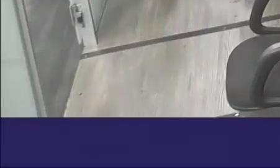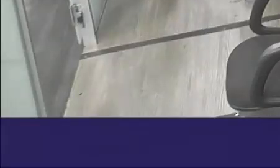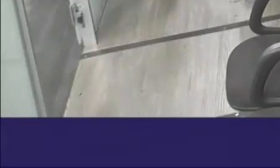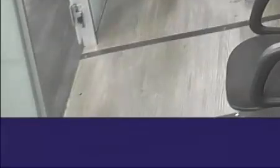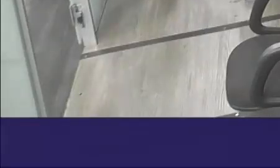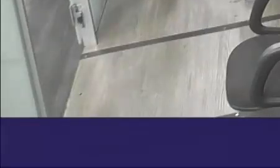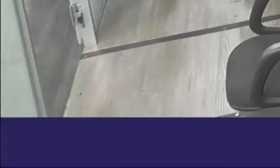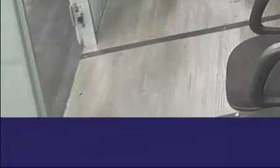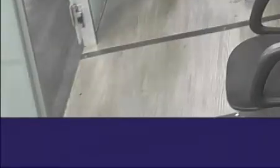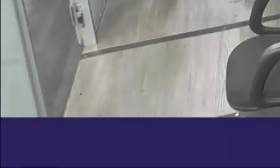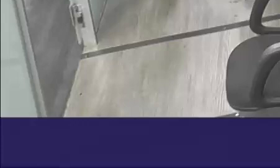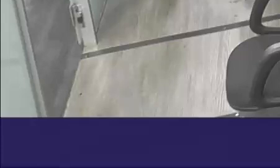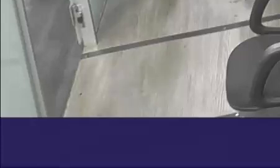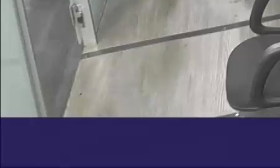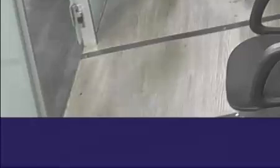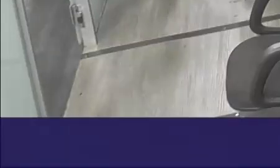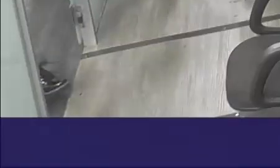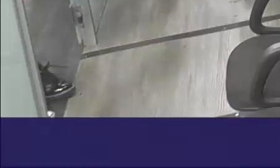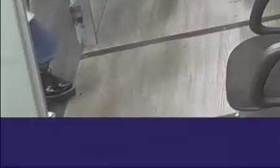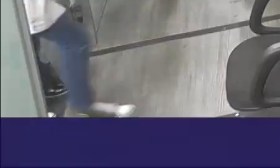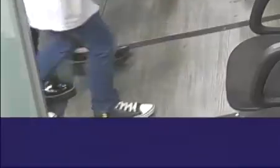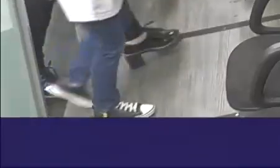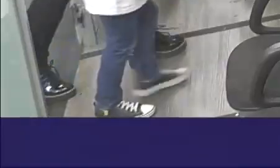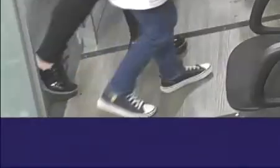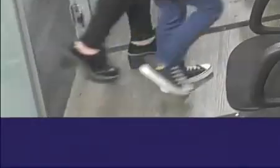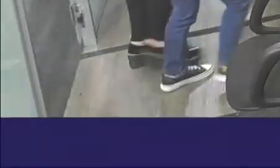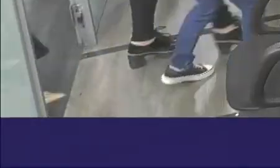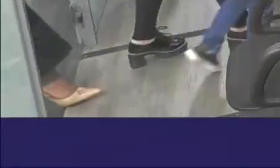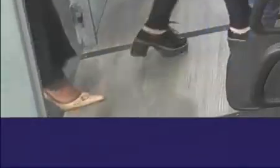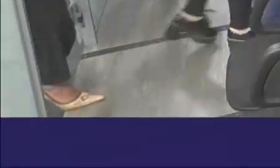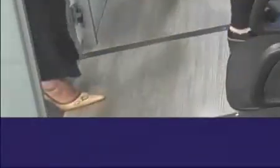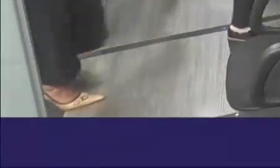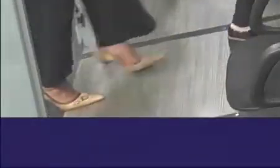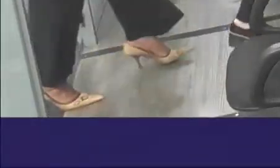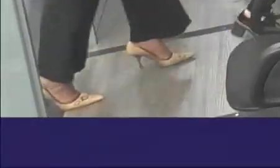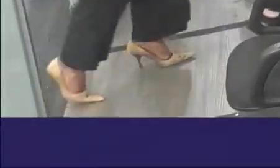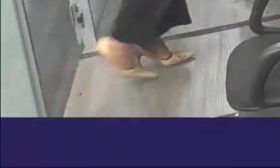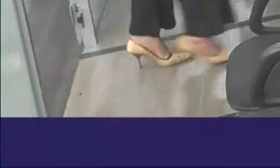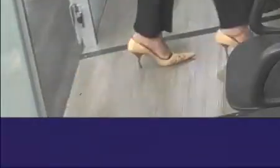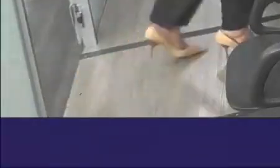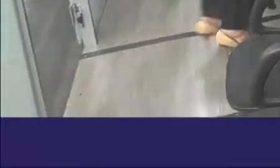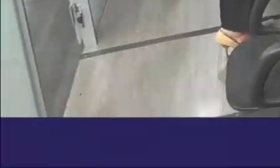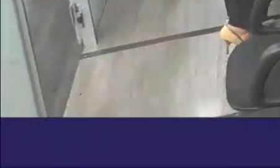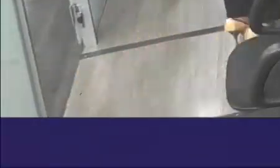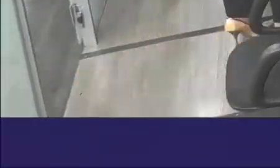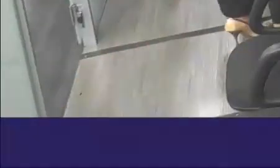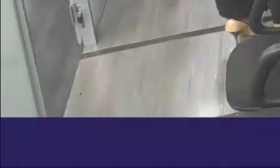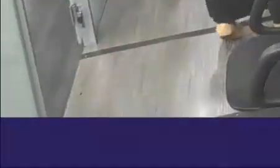reaprender e me aprender de novo. Quero